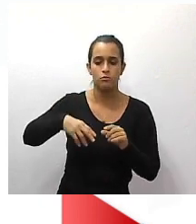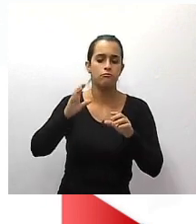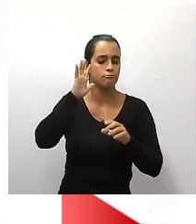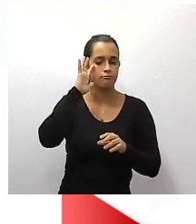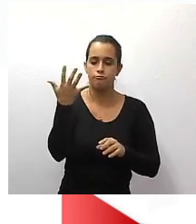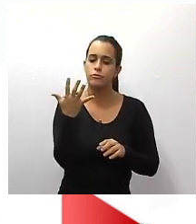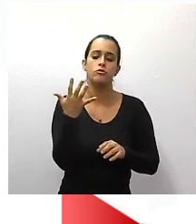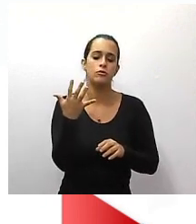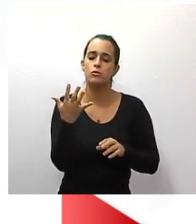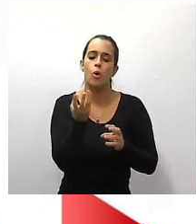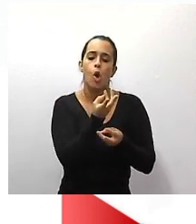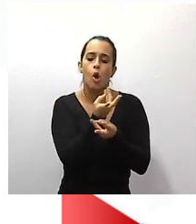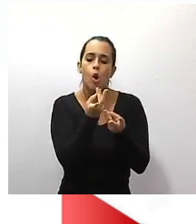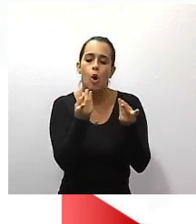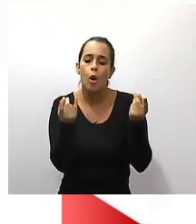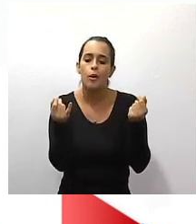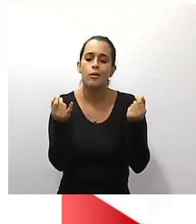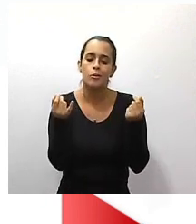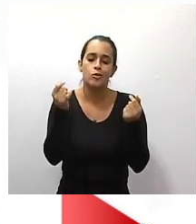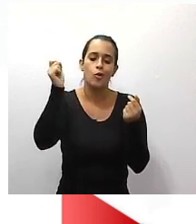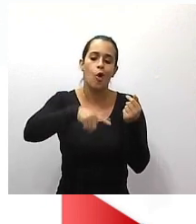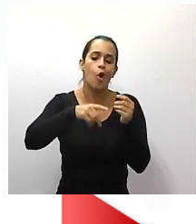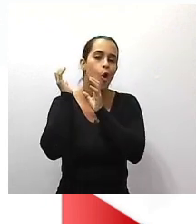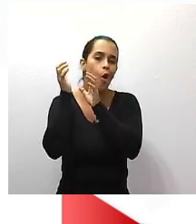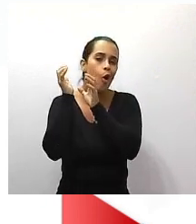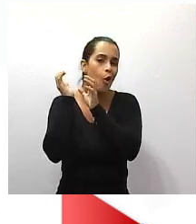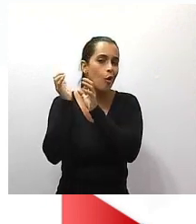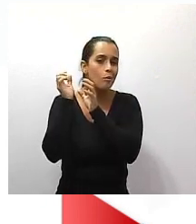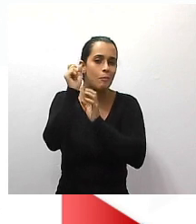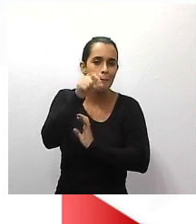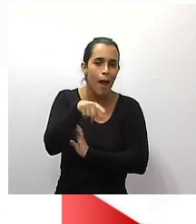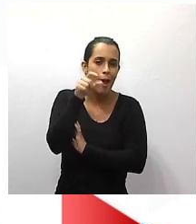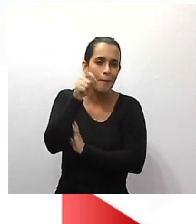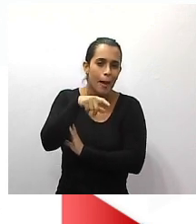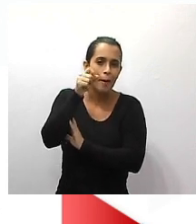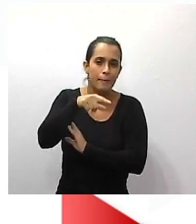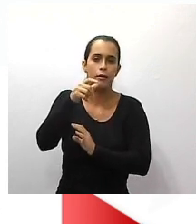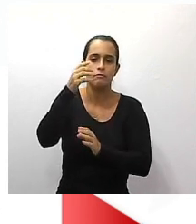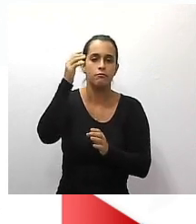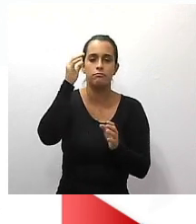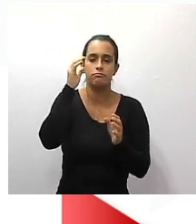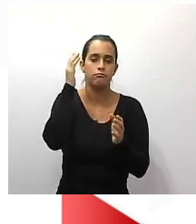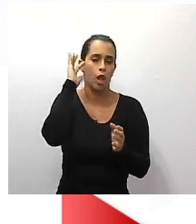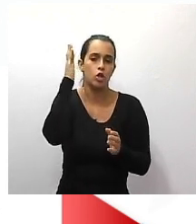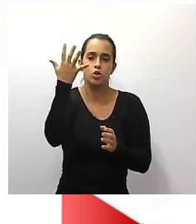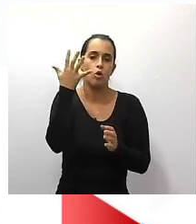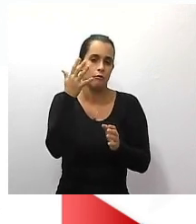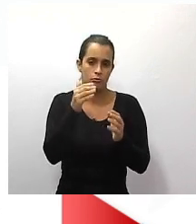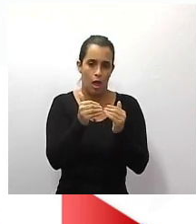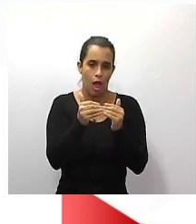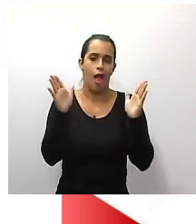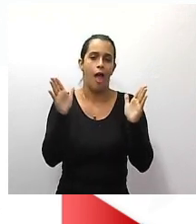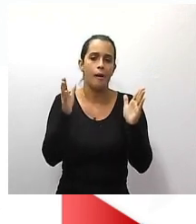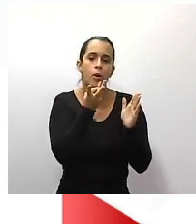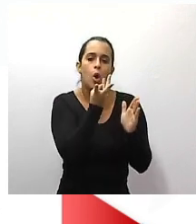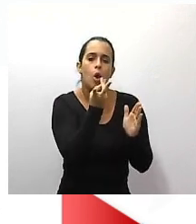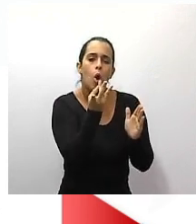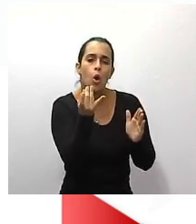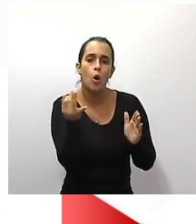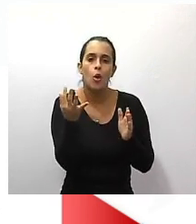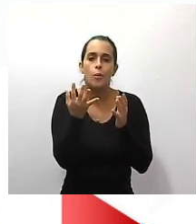que você entenda comigo claramente. Preste atenção aí, ó. Jonathan vai mostrar para você o slide que eu vou te mostrar a animação